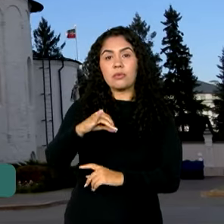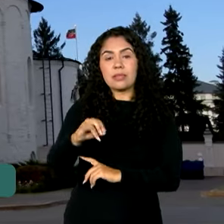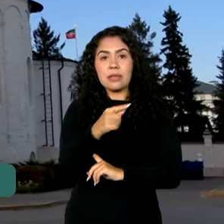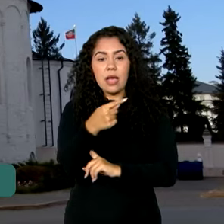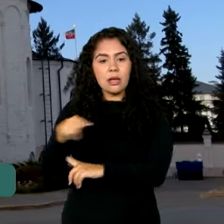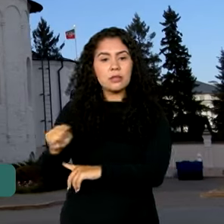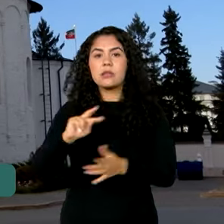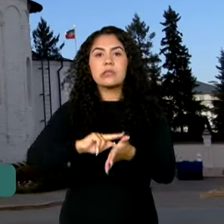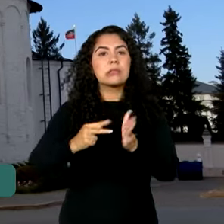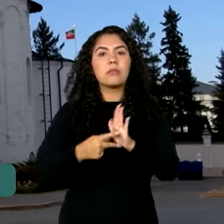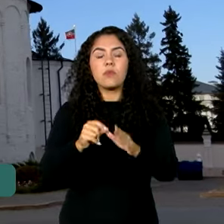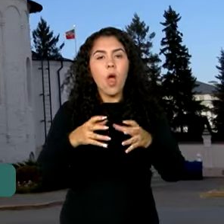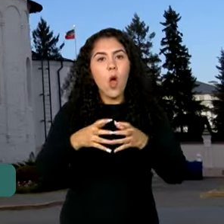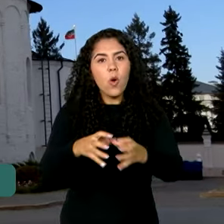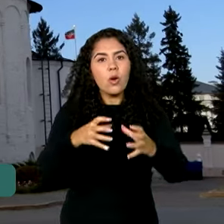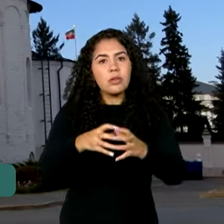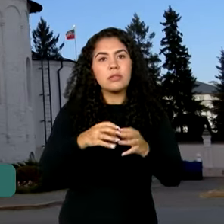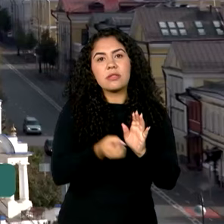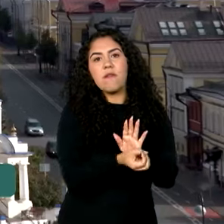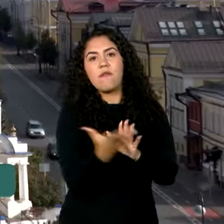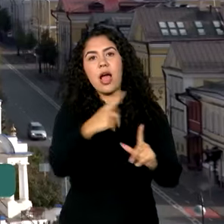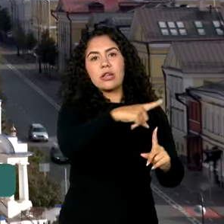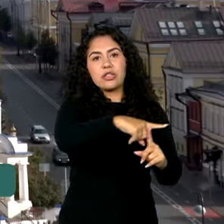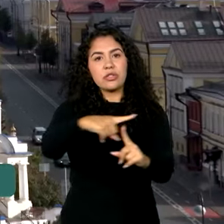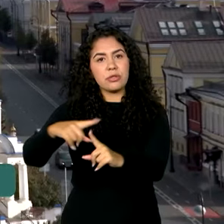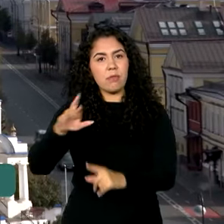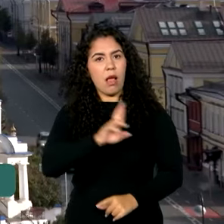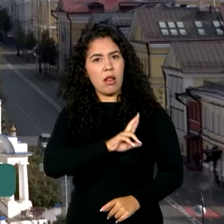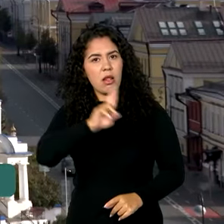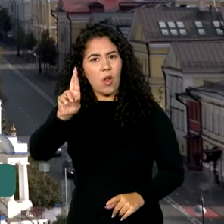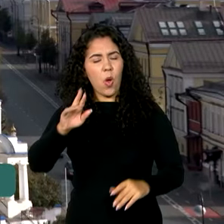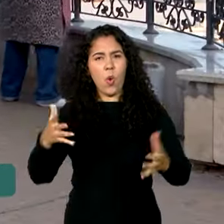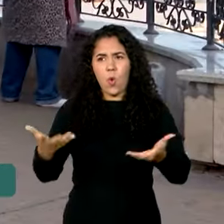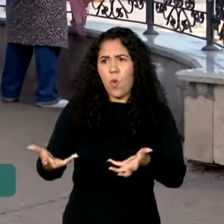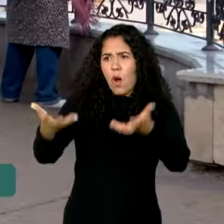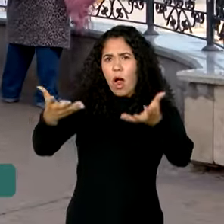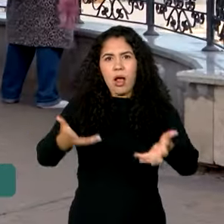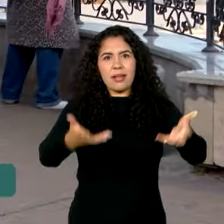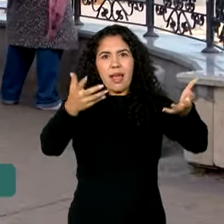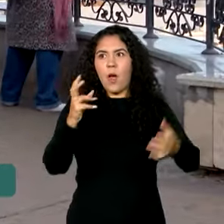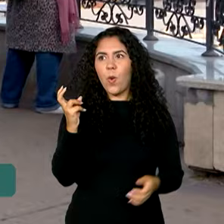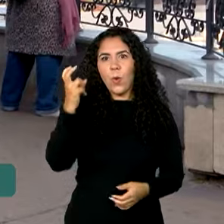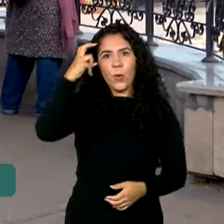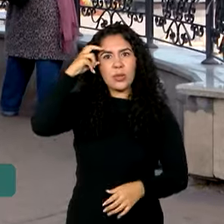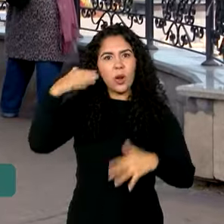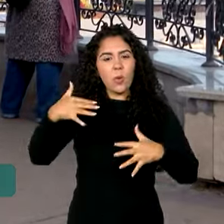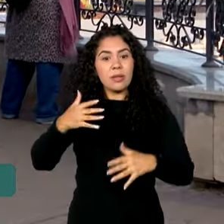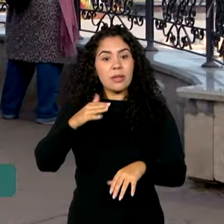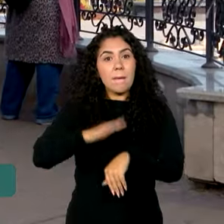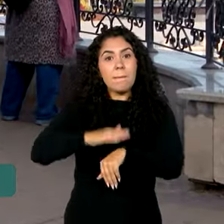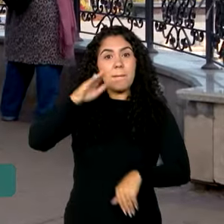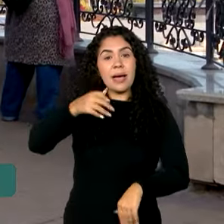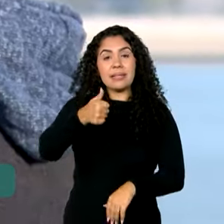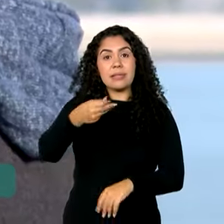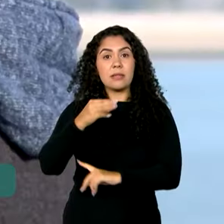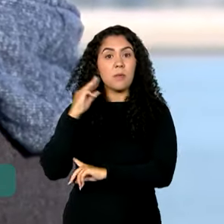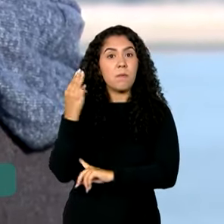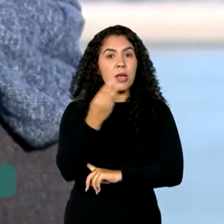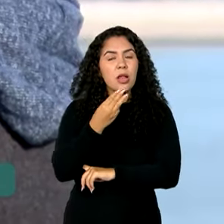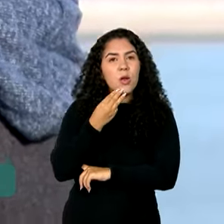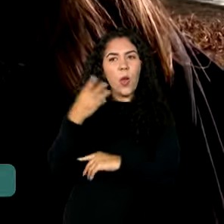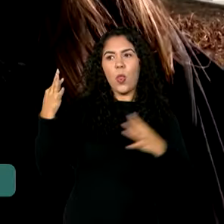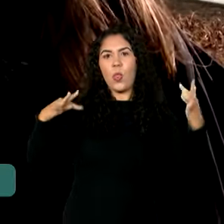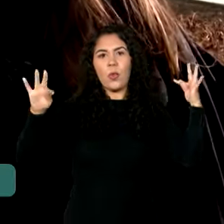convivência pacífica de várias religiões. Tanta riqueza cultural atrai mais de 3 milhões de turistas todos